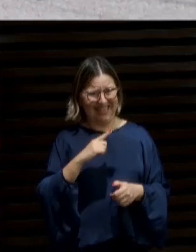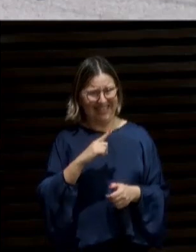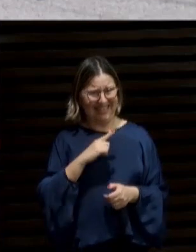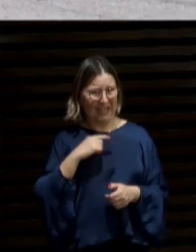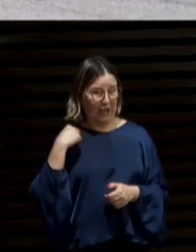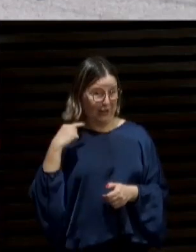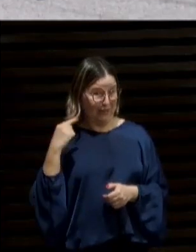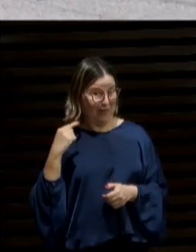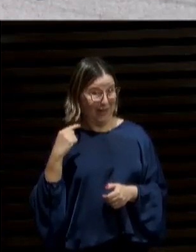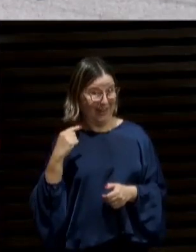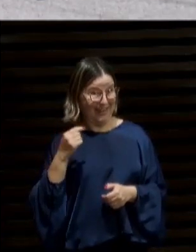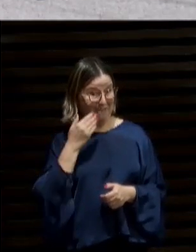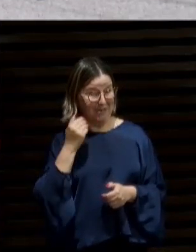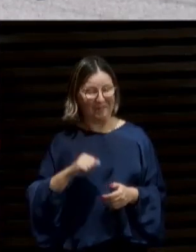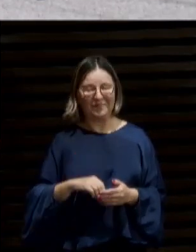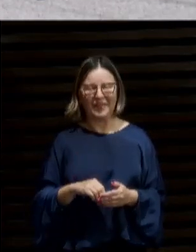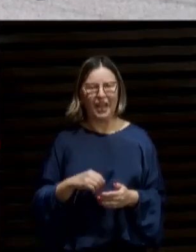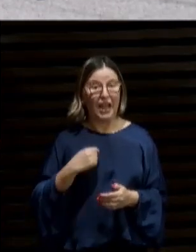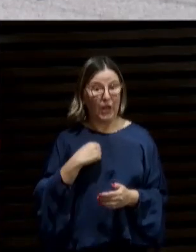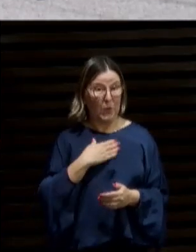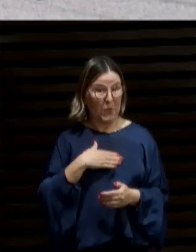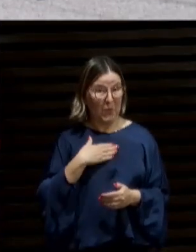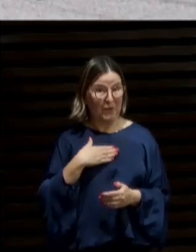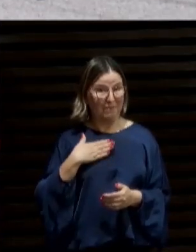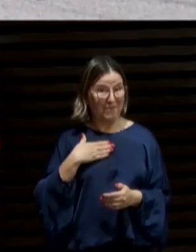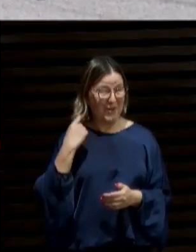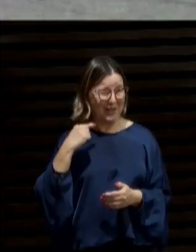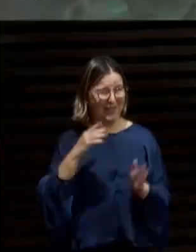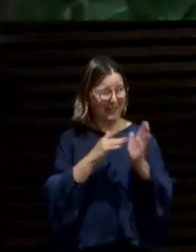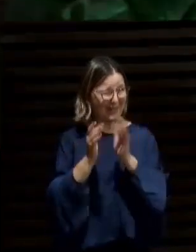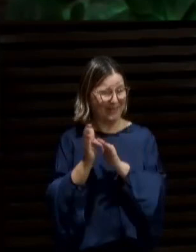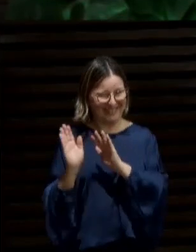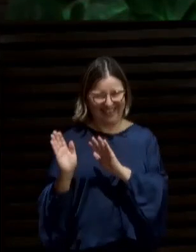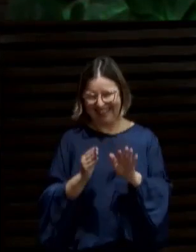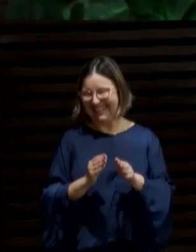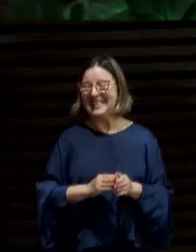advogado. O meu advogado junto ao pai. Aí, o advogado